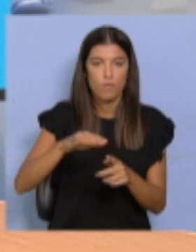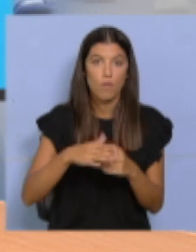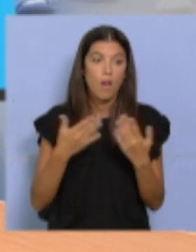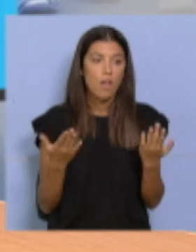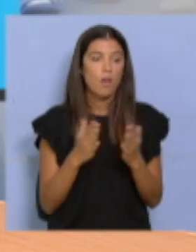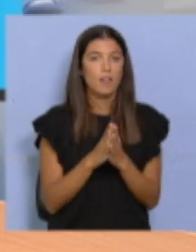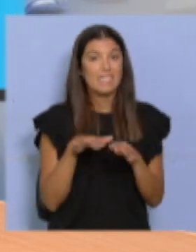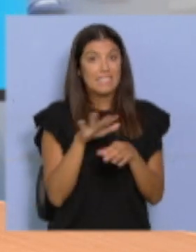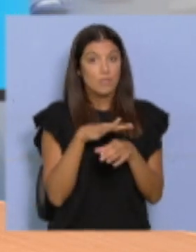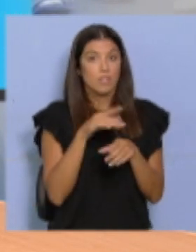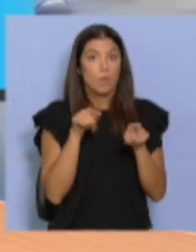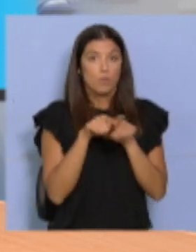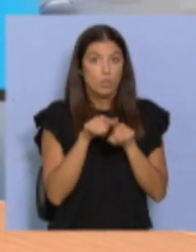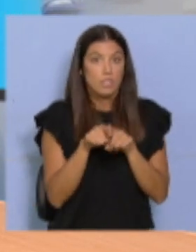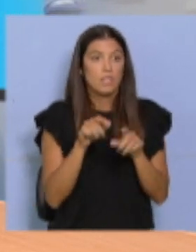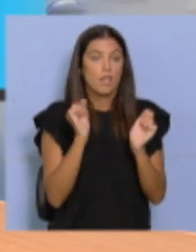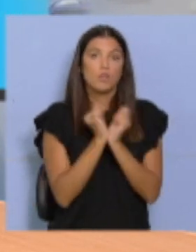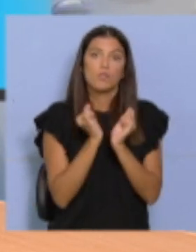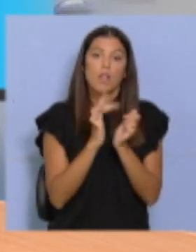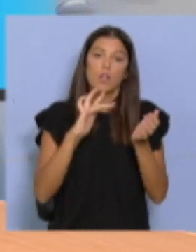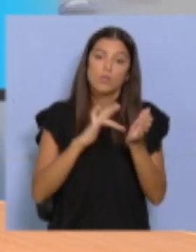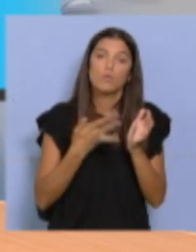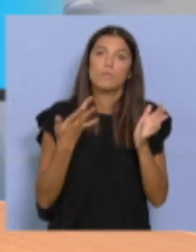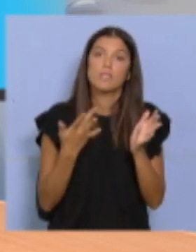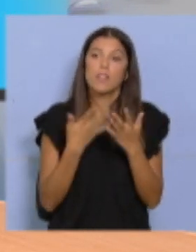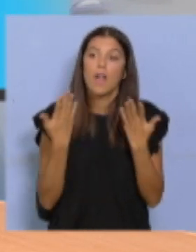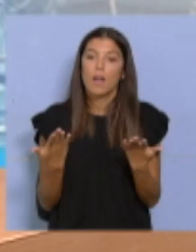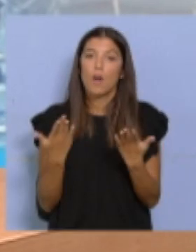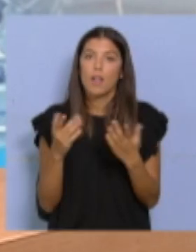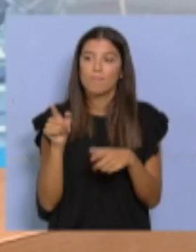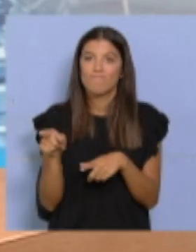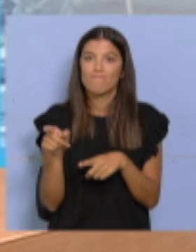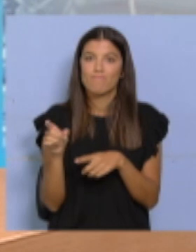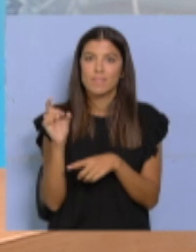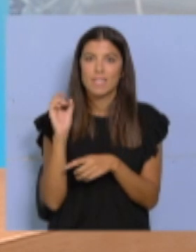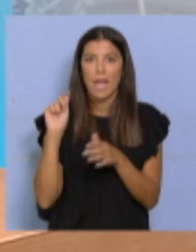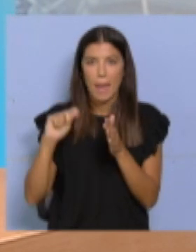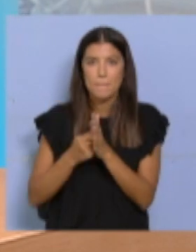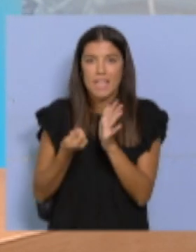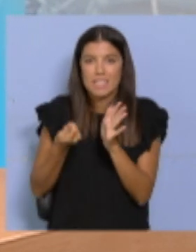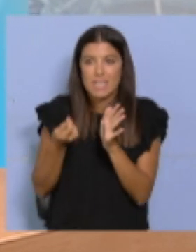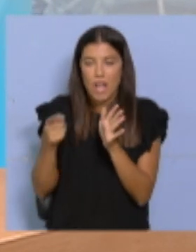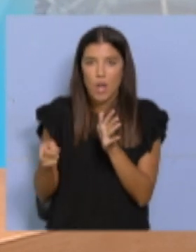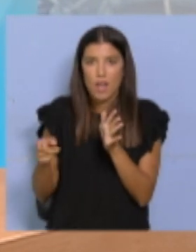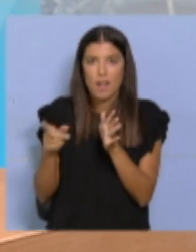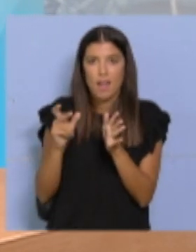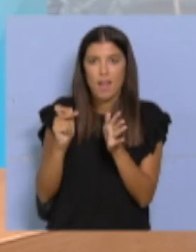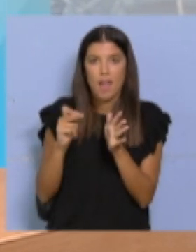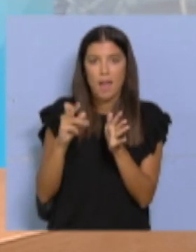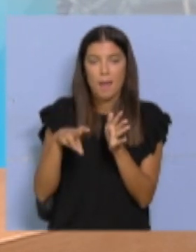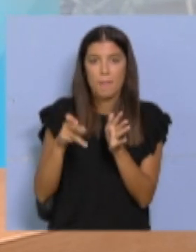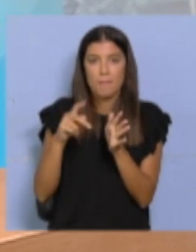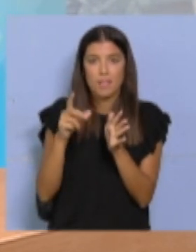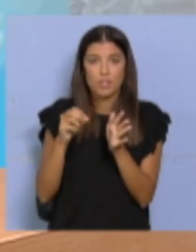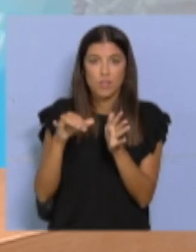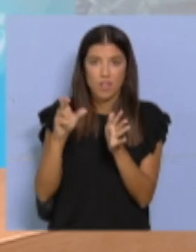Brasil? Os povos estão mais ameaçados, esses povos da Amazónia? Com alguma preocupação. À distância, é verdade que